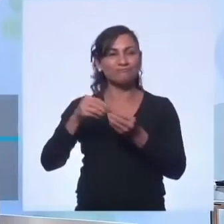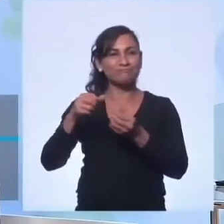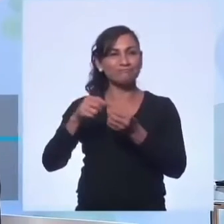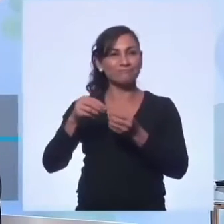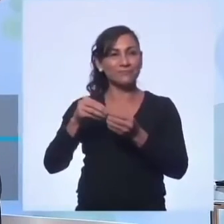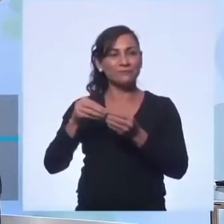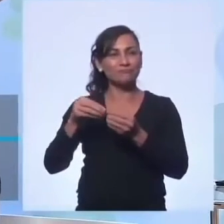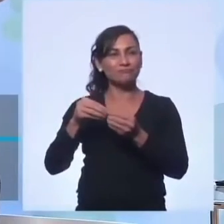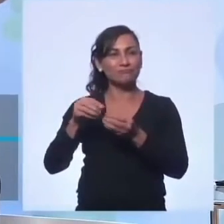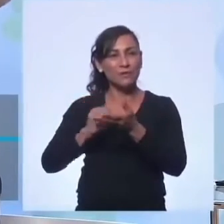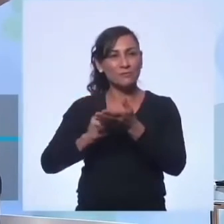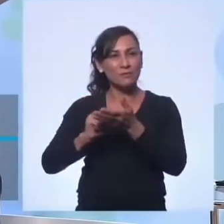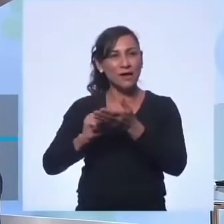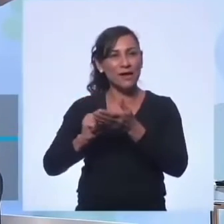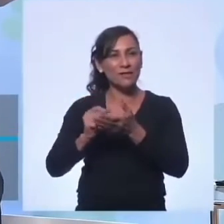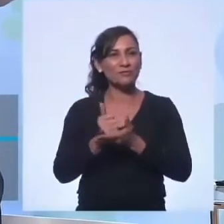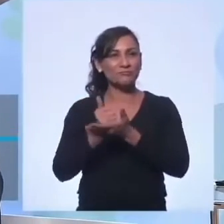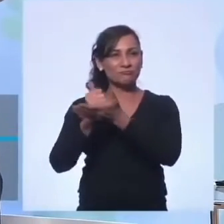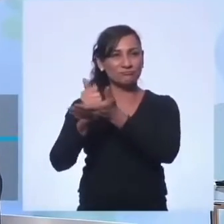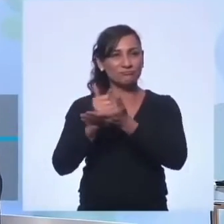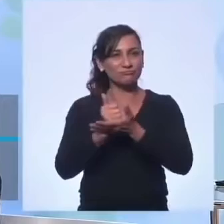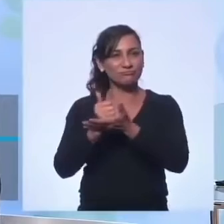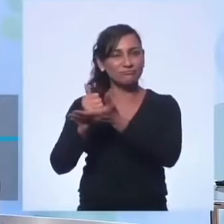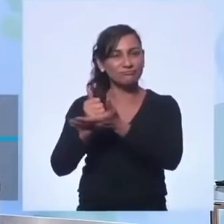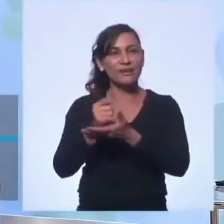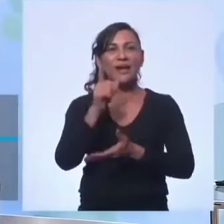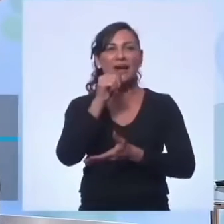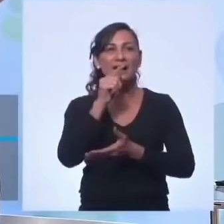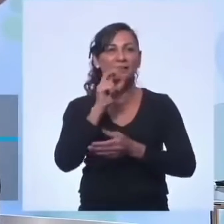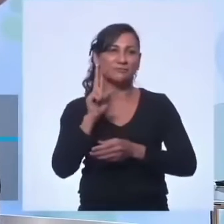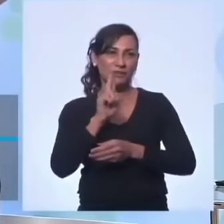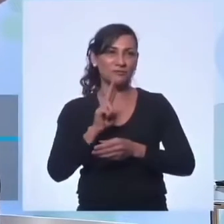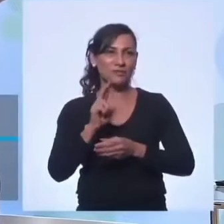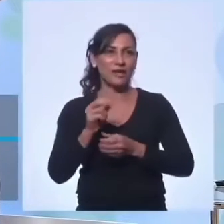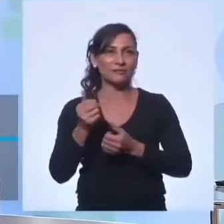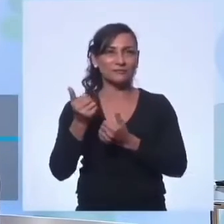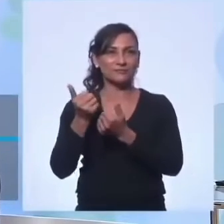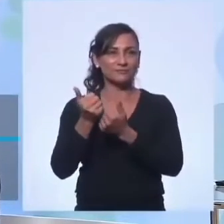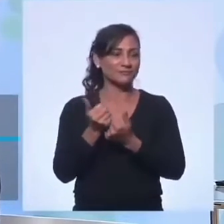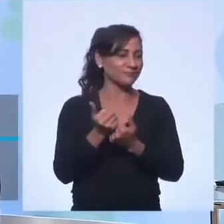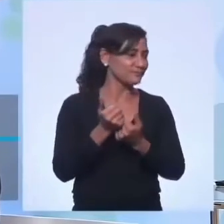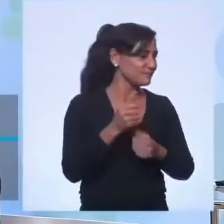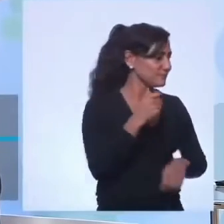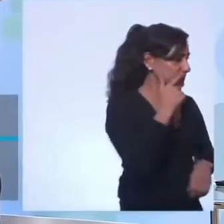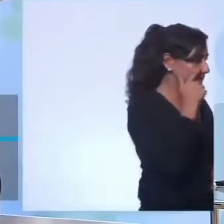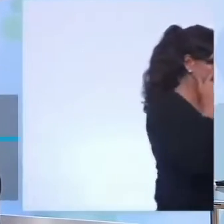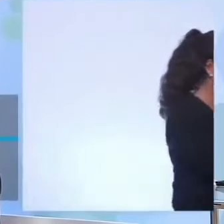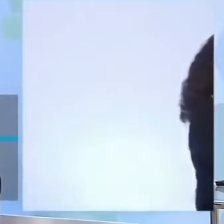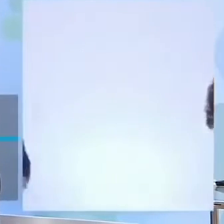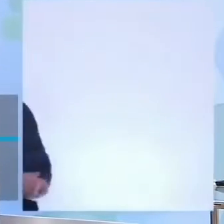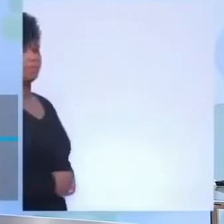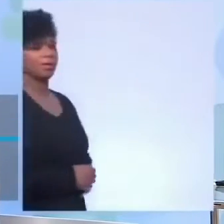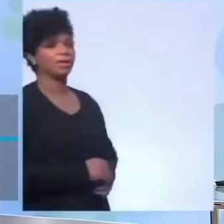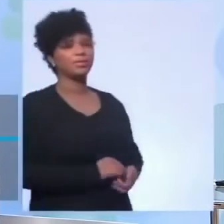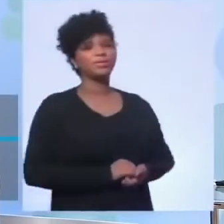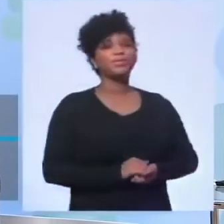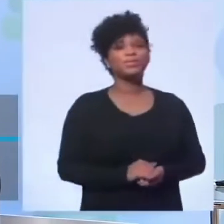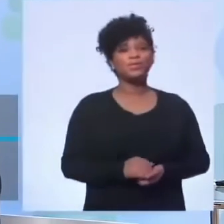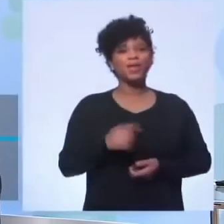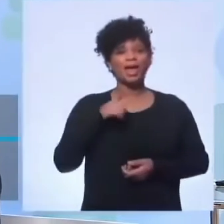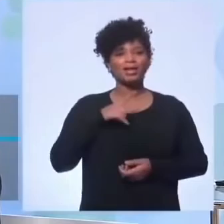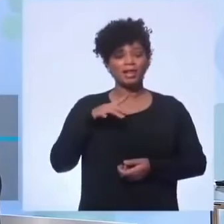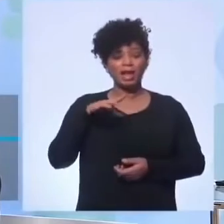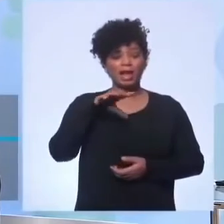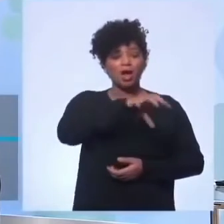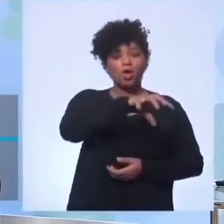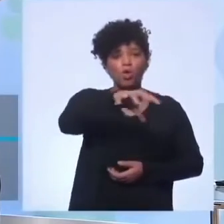carregavam as águas, a água que eles utilizavam nas suas tribos indígenas. Então é interessante aí nas suas